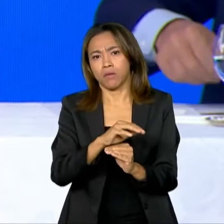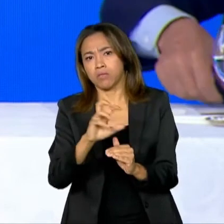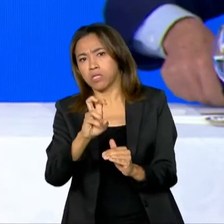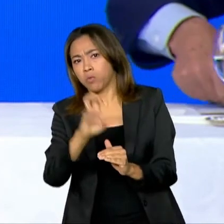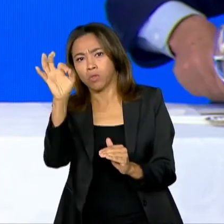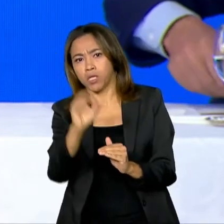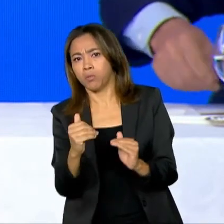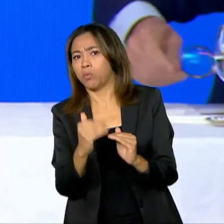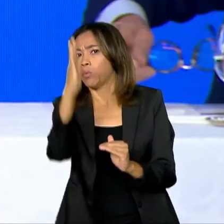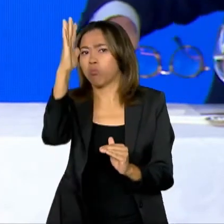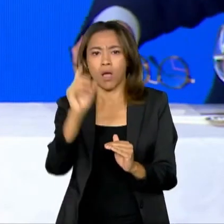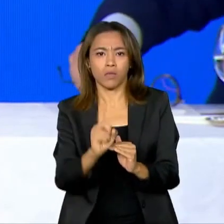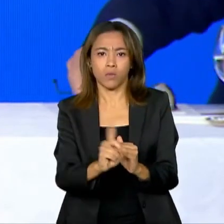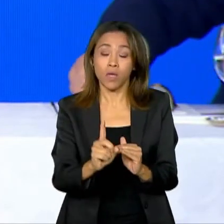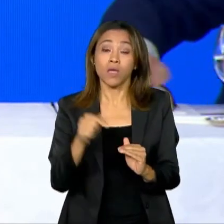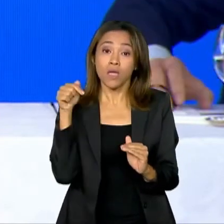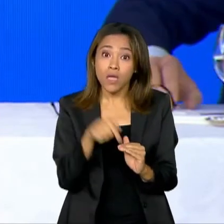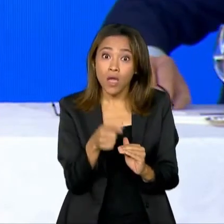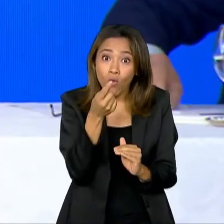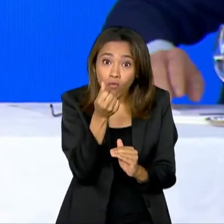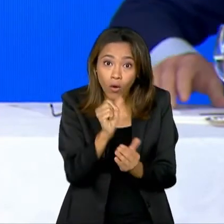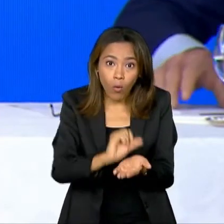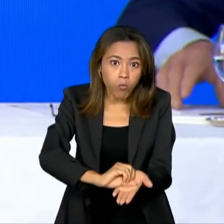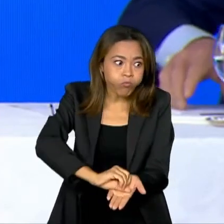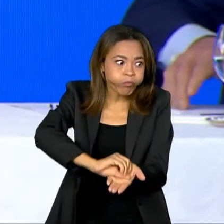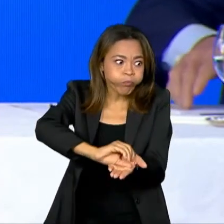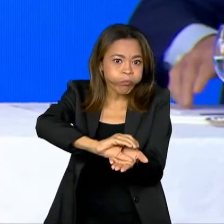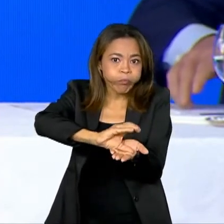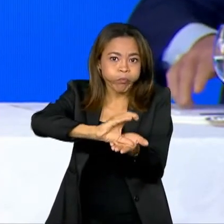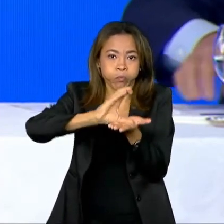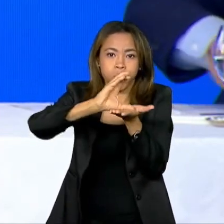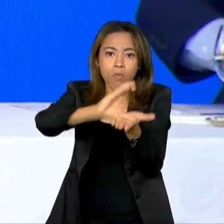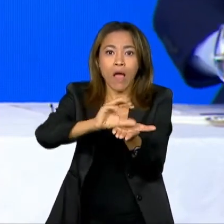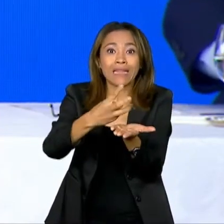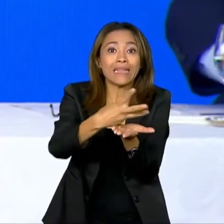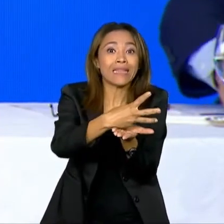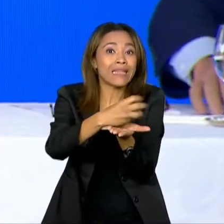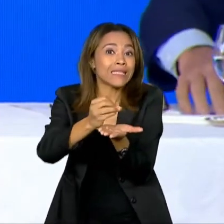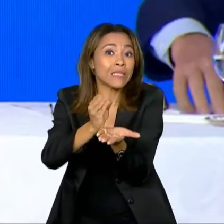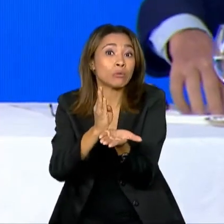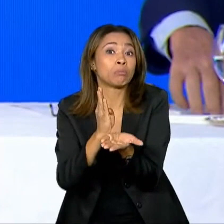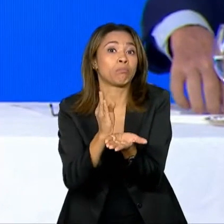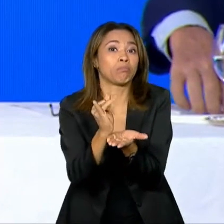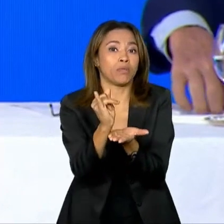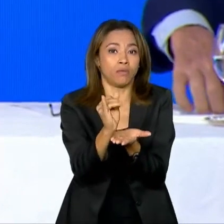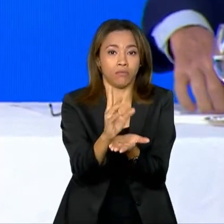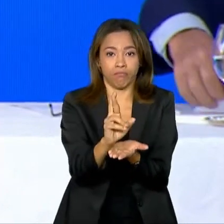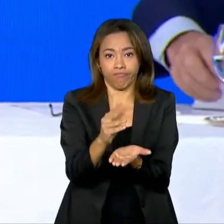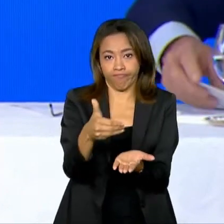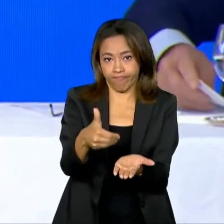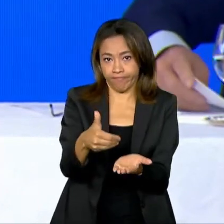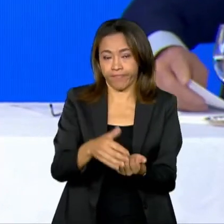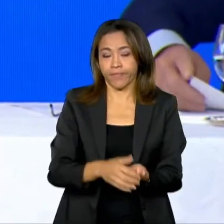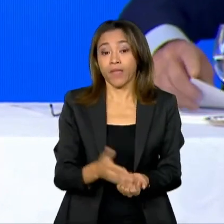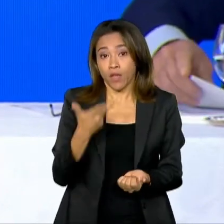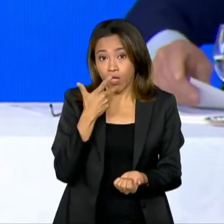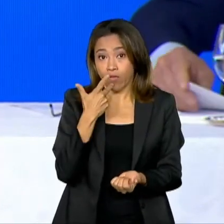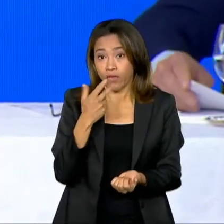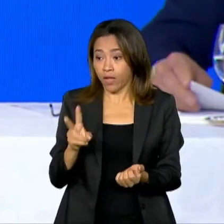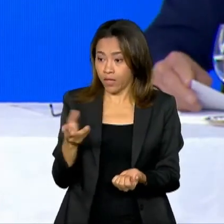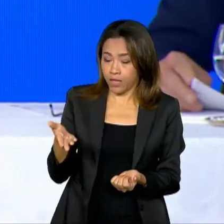um recurso expressivo, 300 bilhões. Quero aqui destacar o